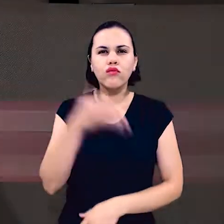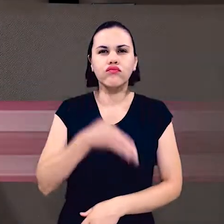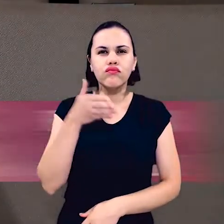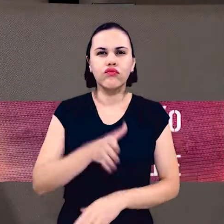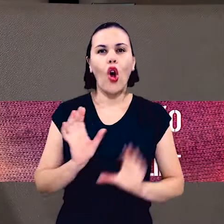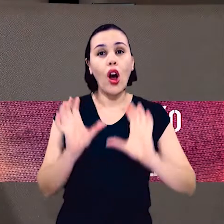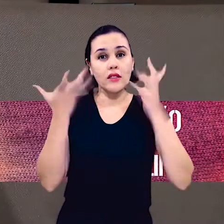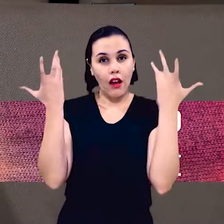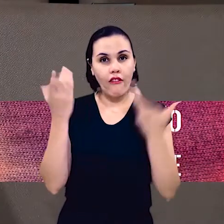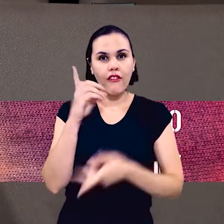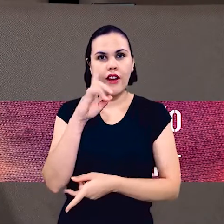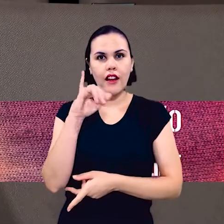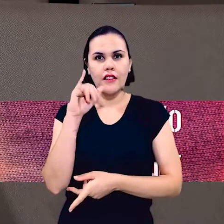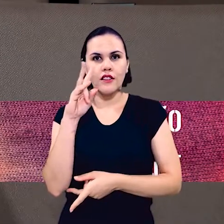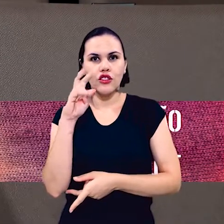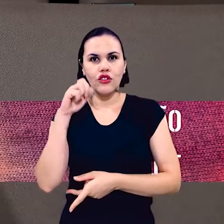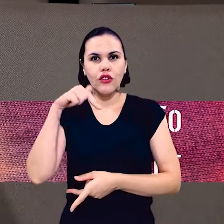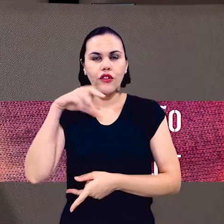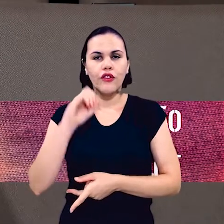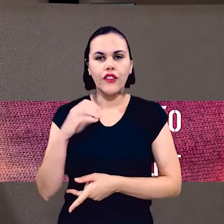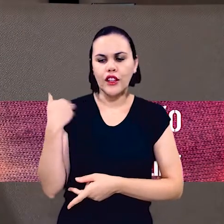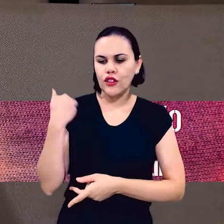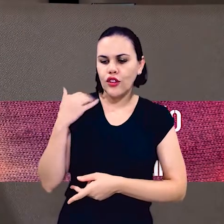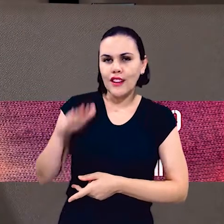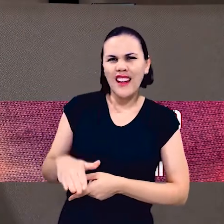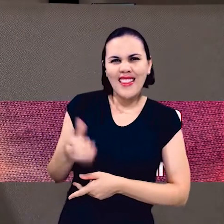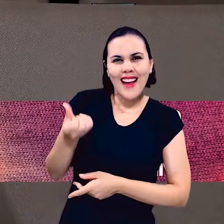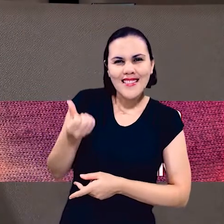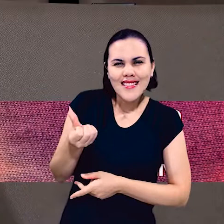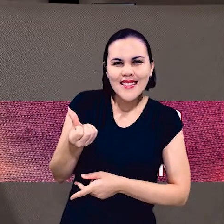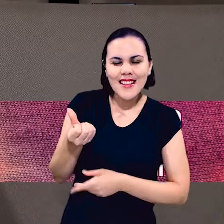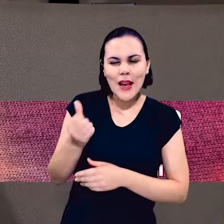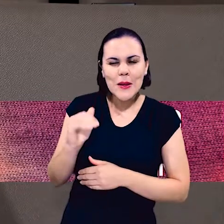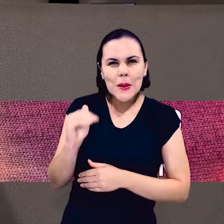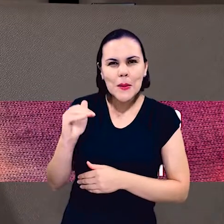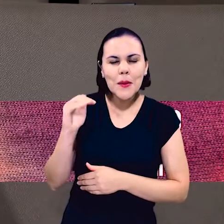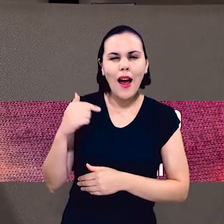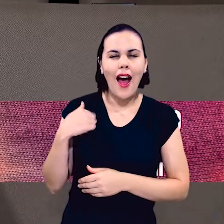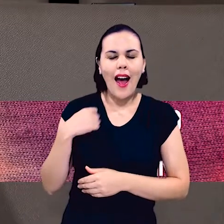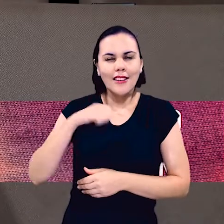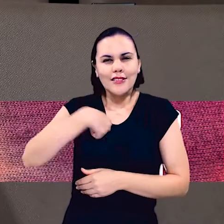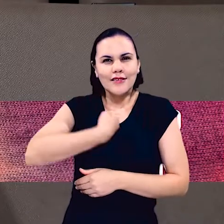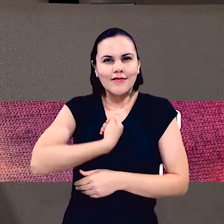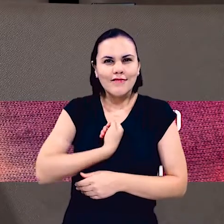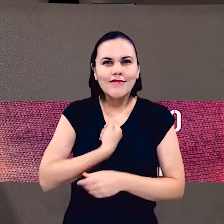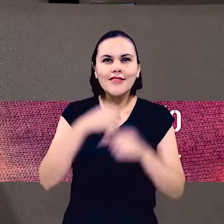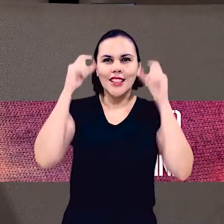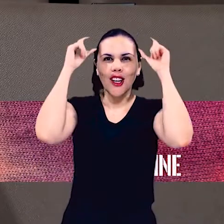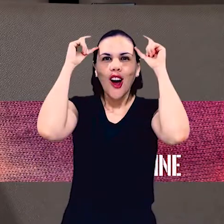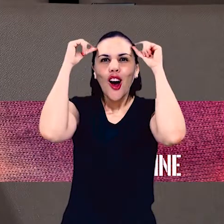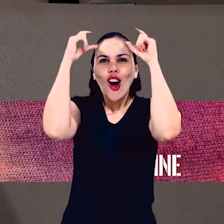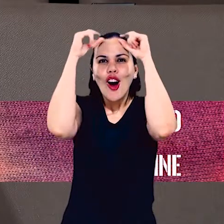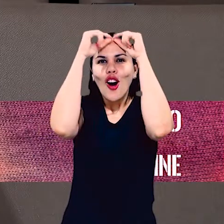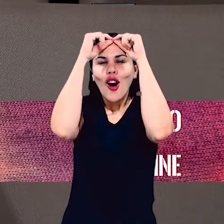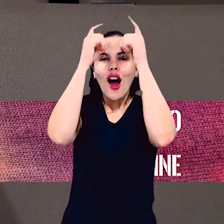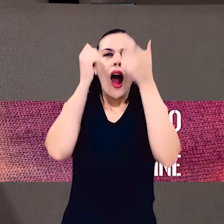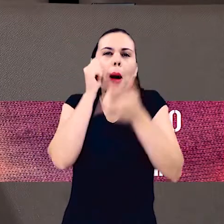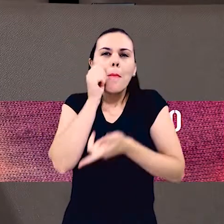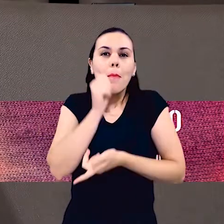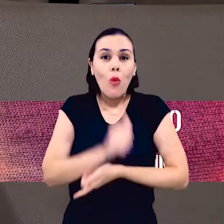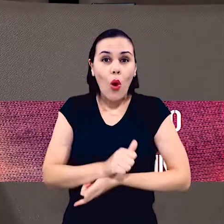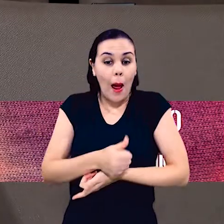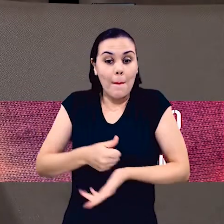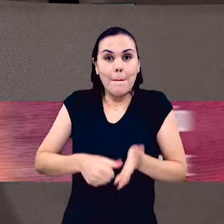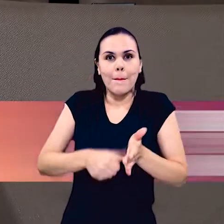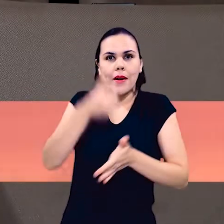Eu participo da Festa do Divino desde os 6 anos de idade, né? Eu era coroinha, fui a primeira coroinha mulher